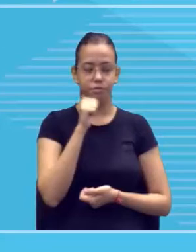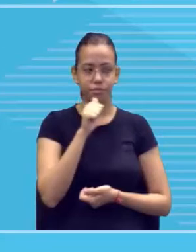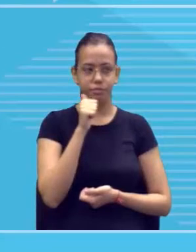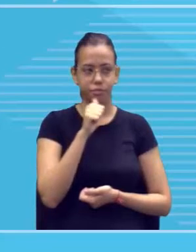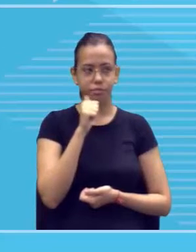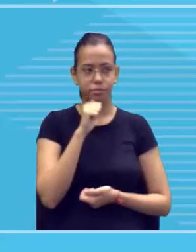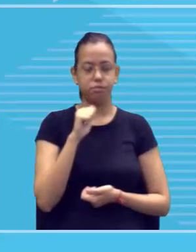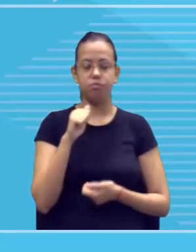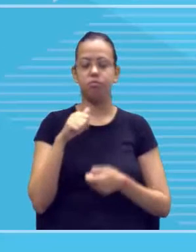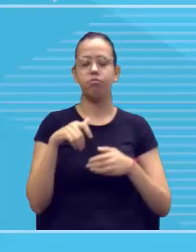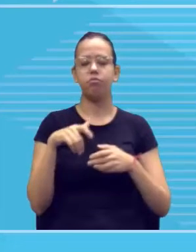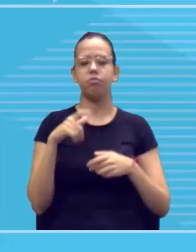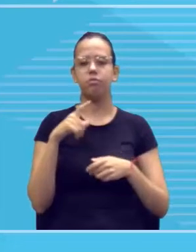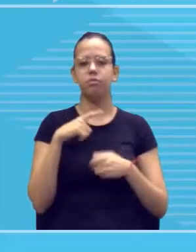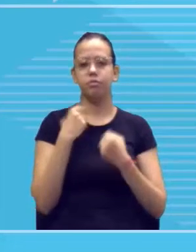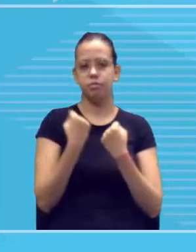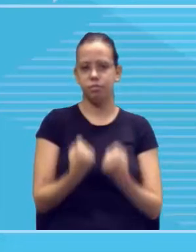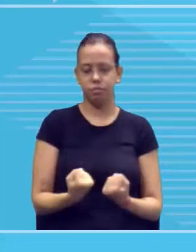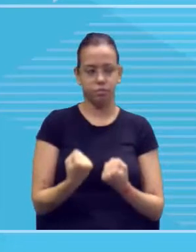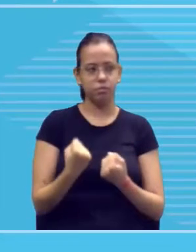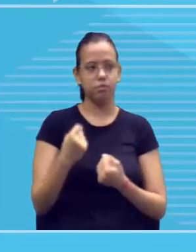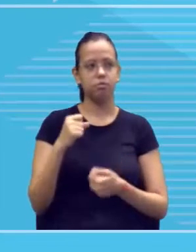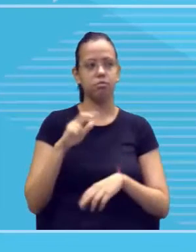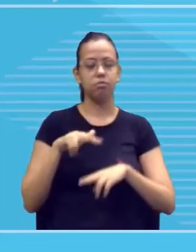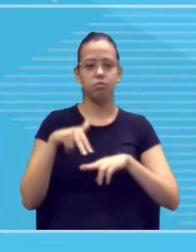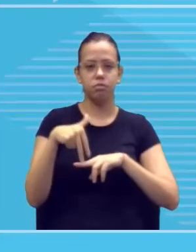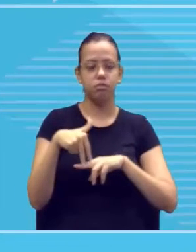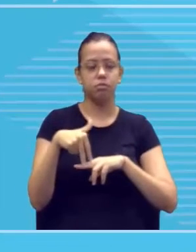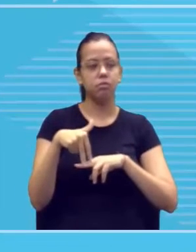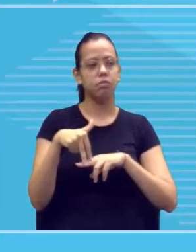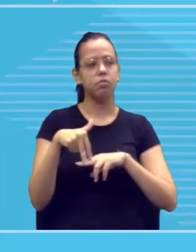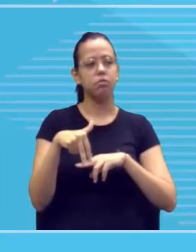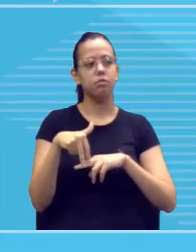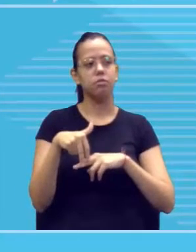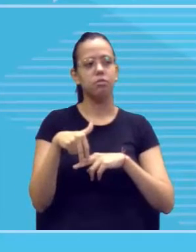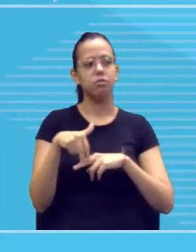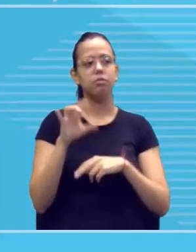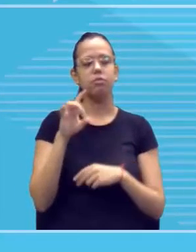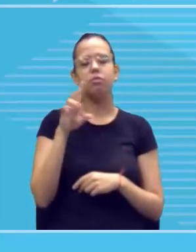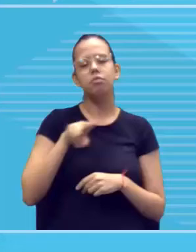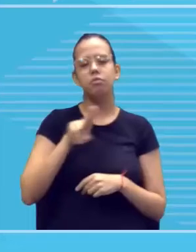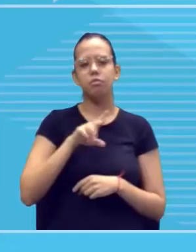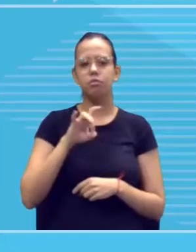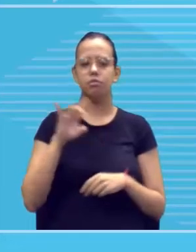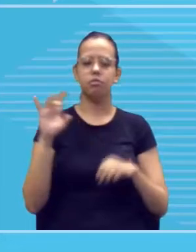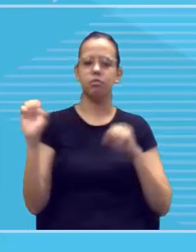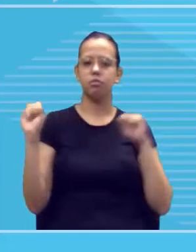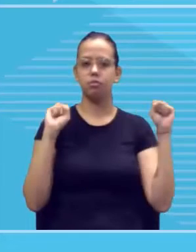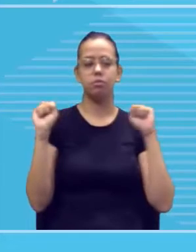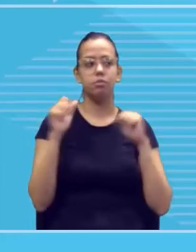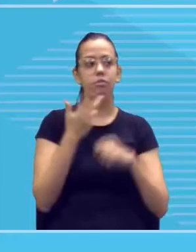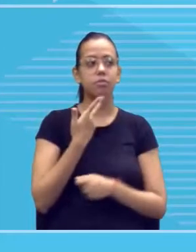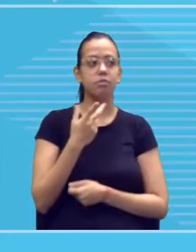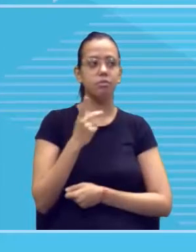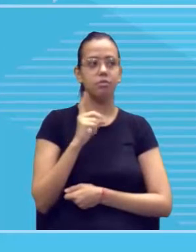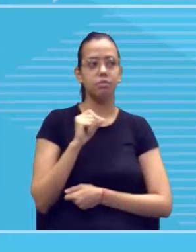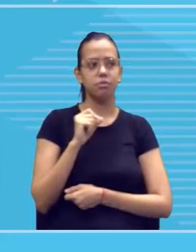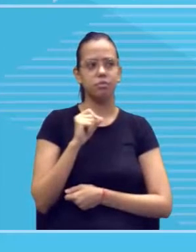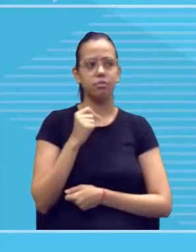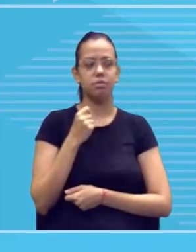subindo aí numa balança E aí para subir na balança Tá só de toalha e ela diz assim